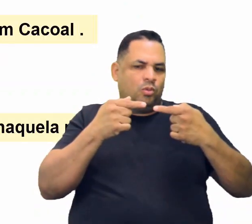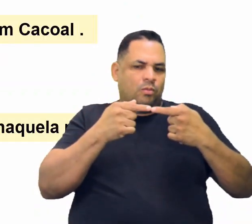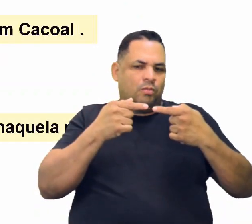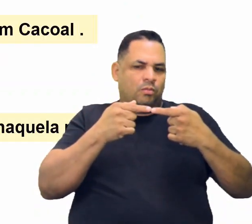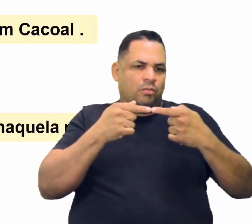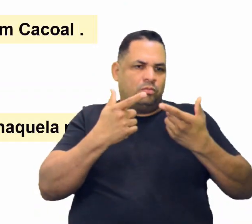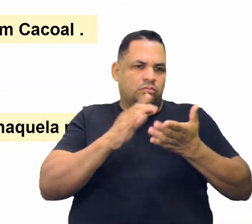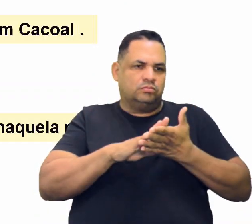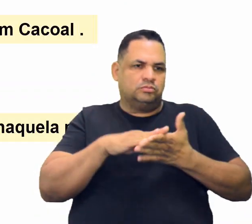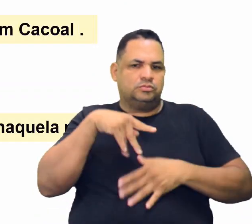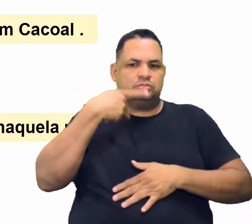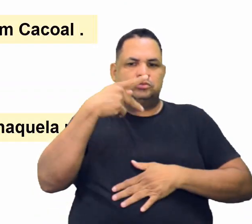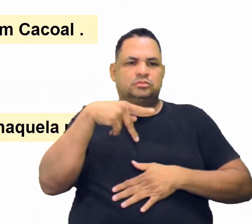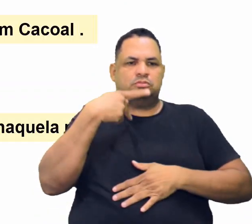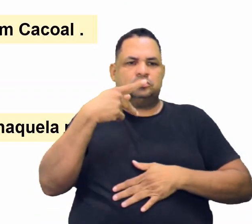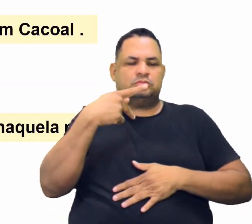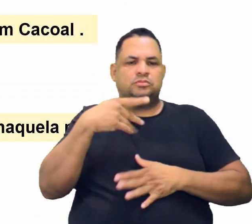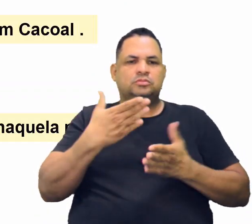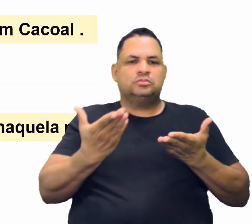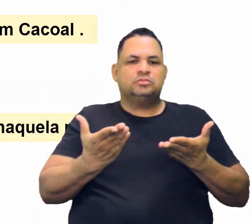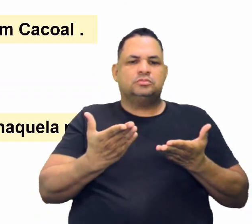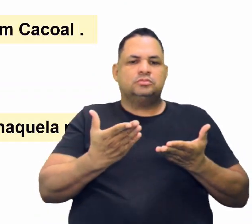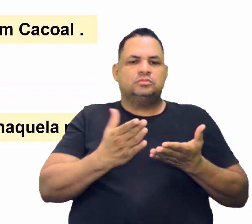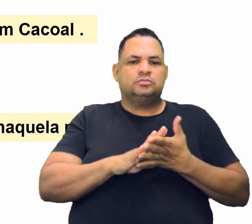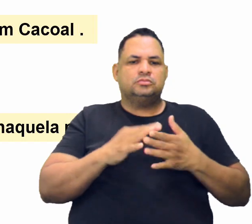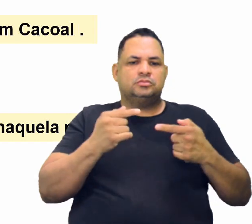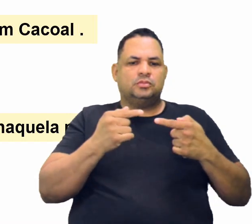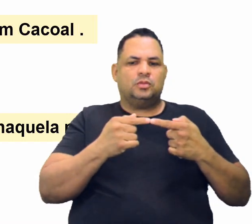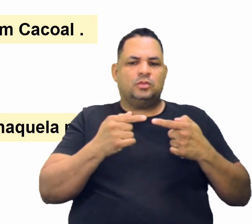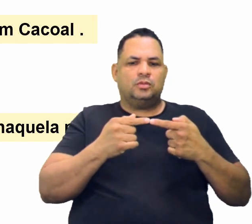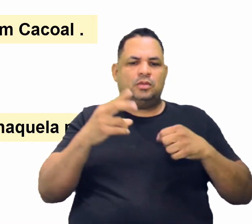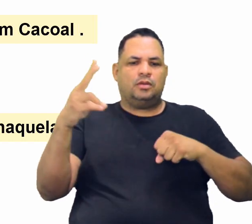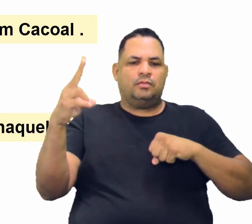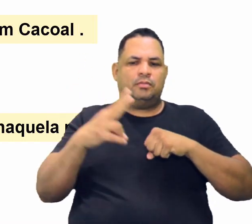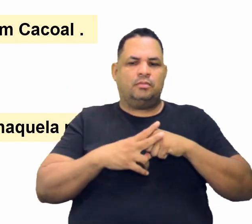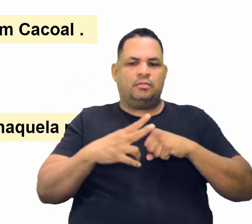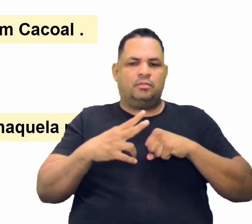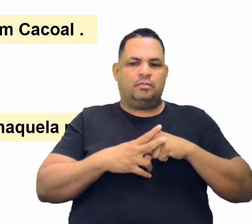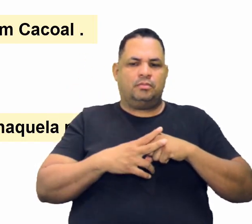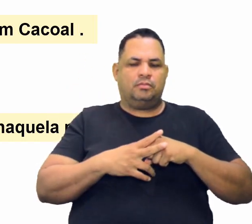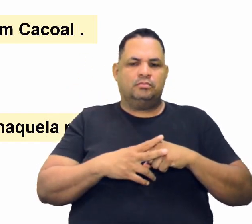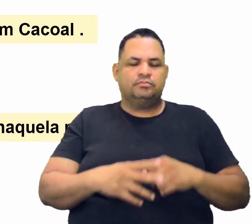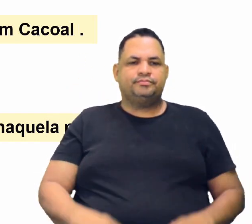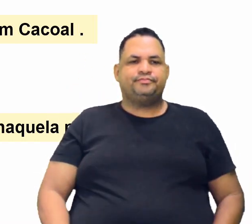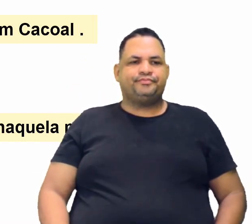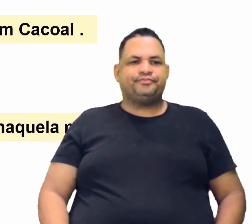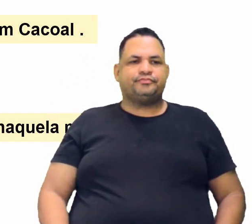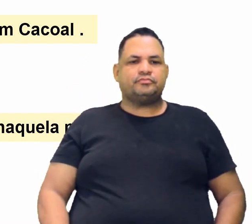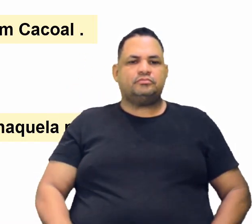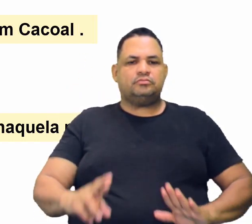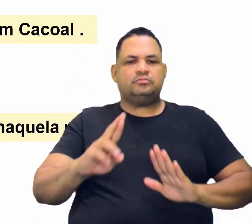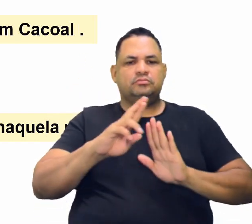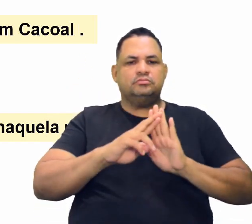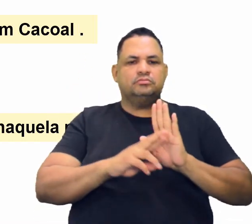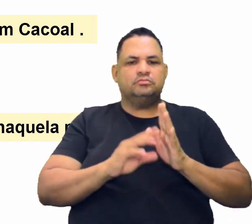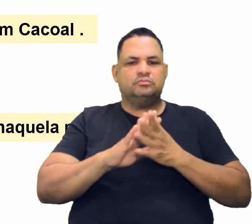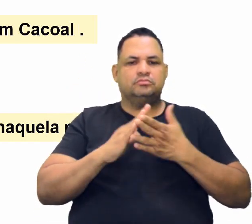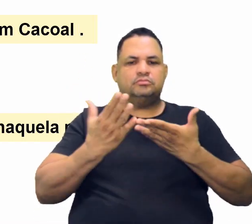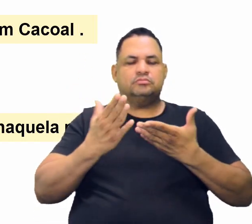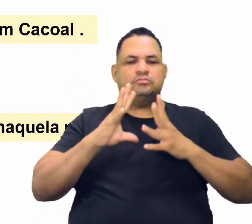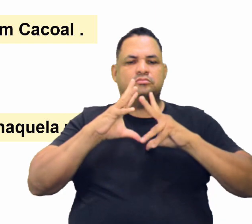concordância, nós estamos falando a questão da concordância verbal. A regra geral da